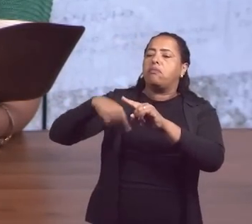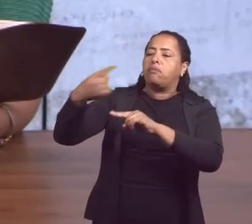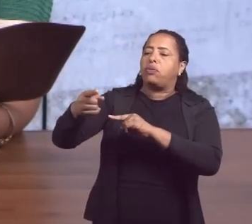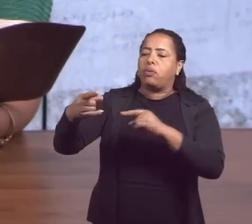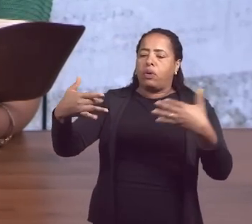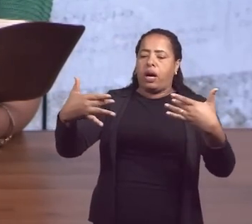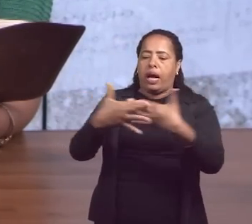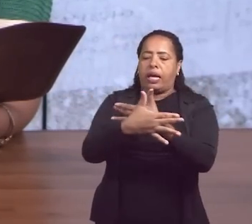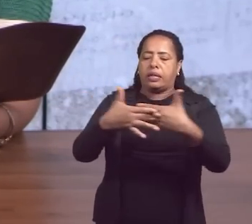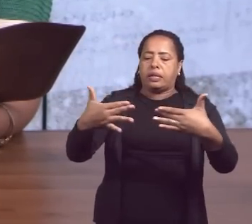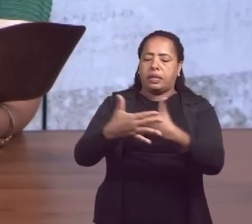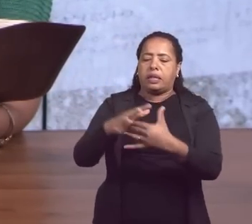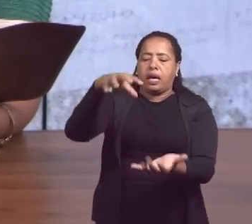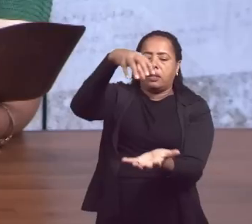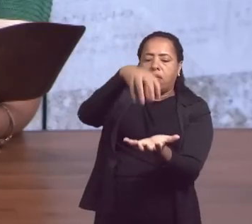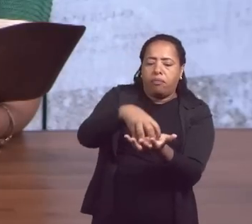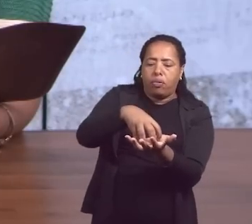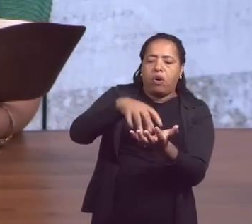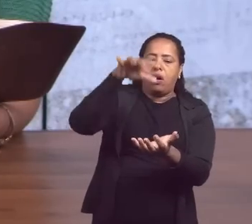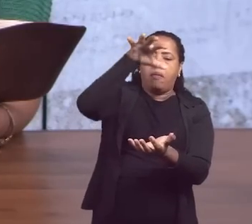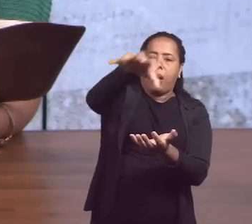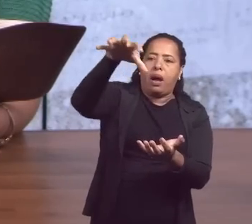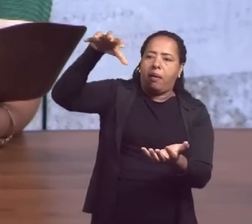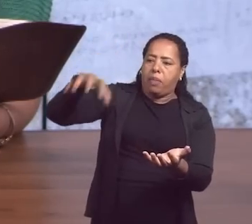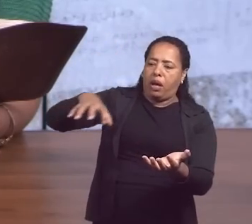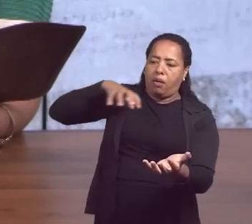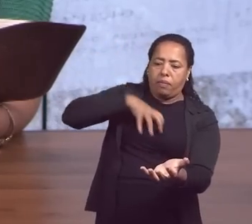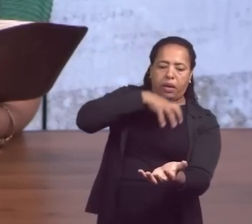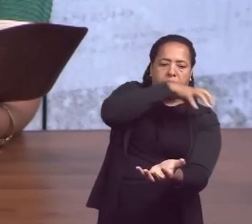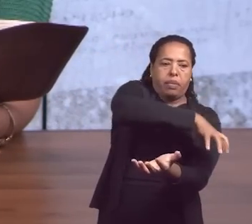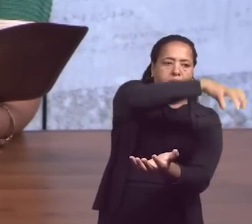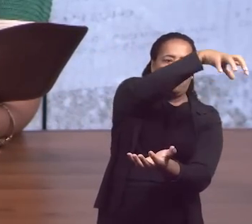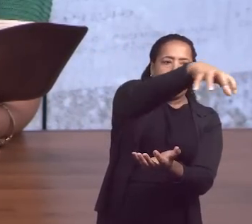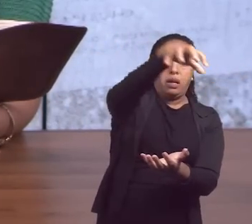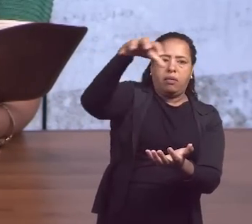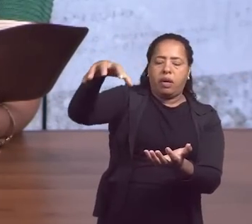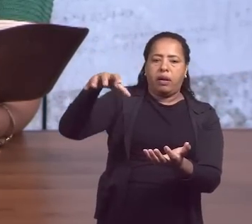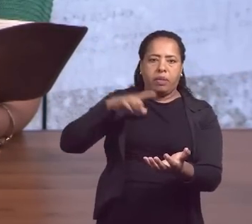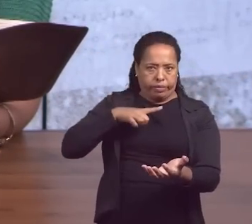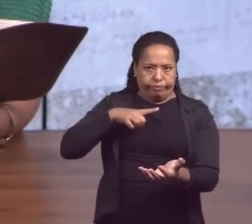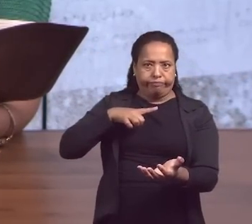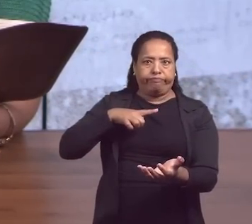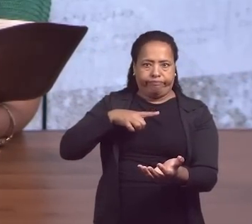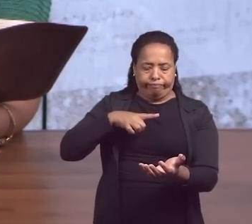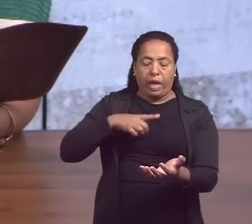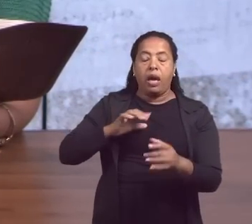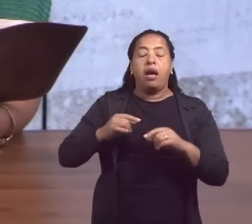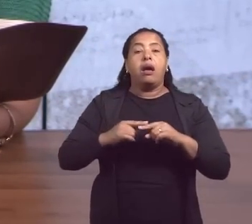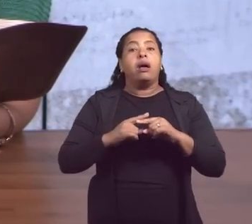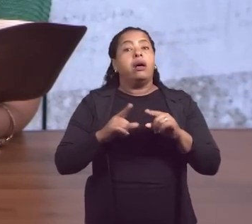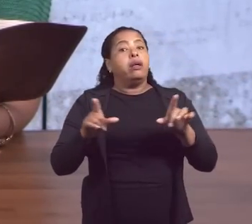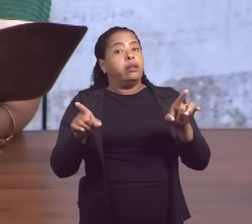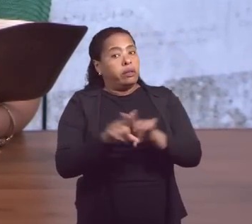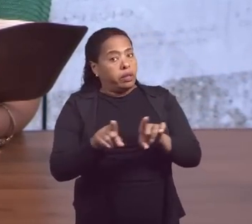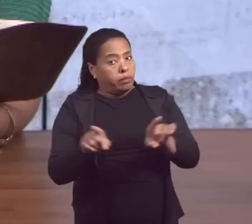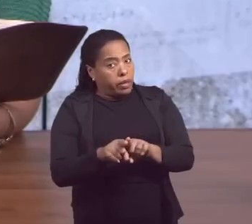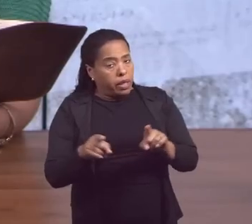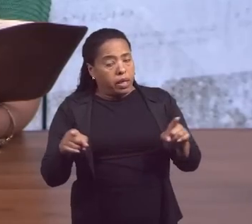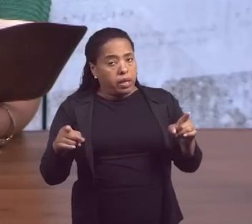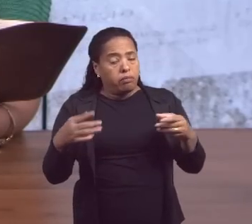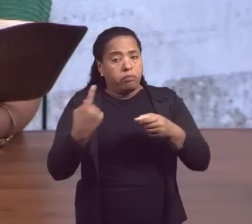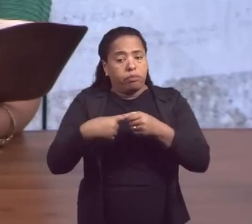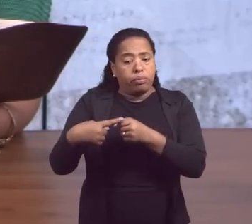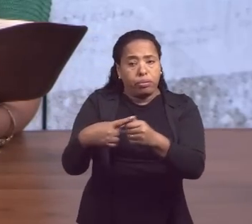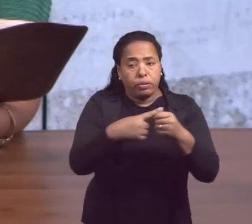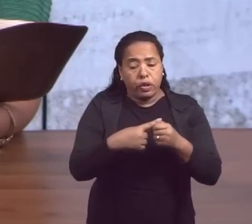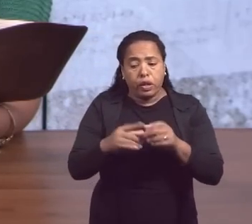no meio. Isto terão por arrabaldes das cidades. Das cidades, pois, que dareis aos